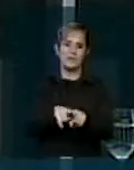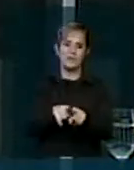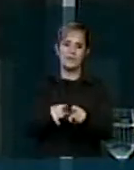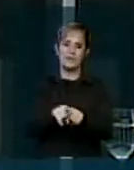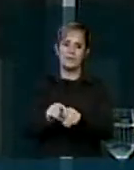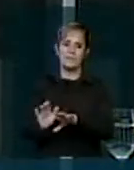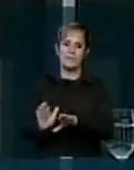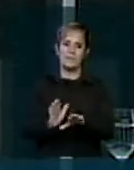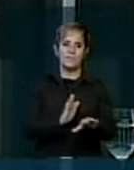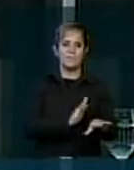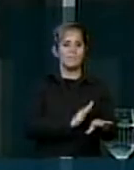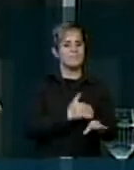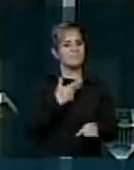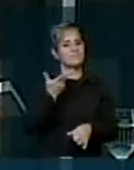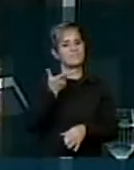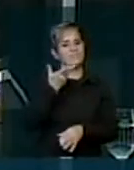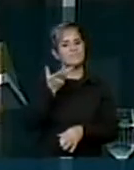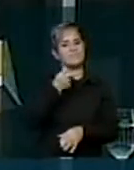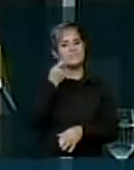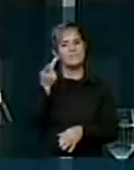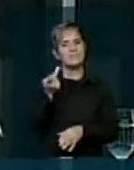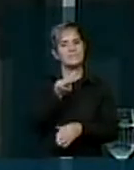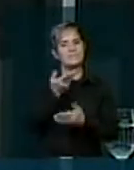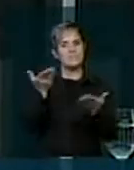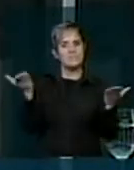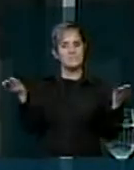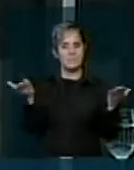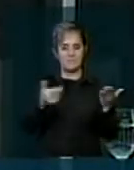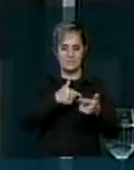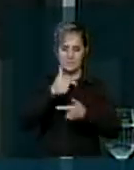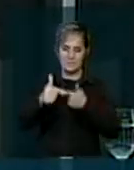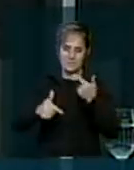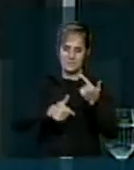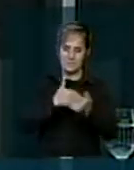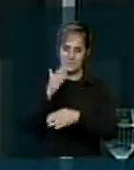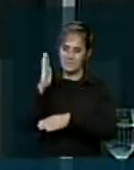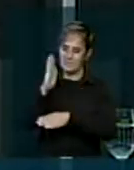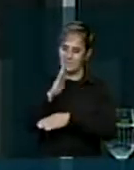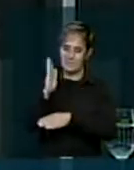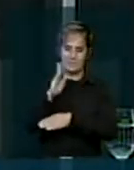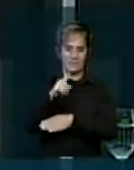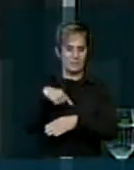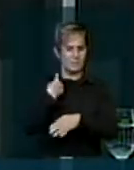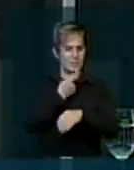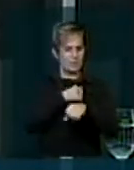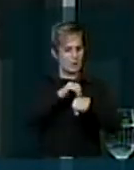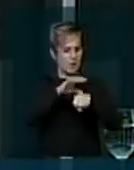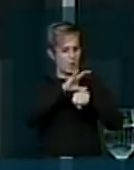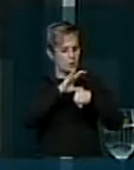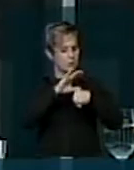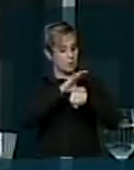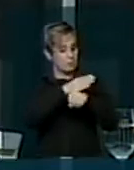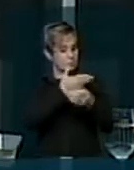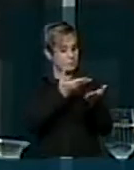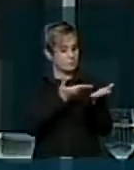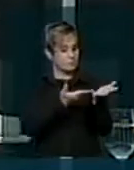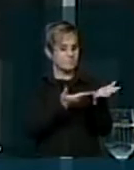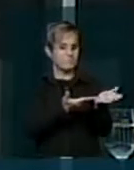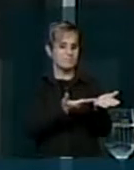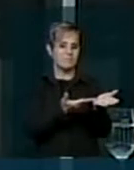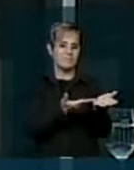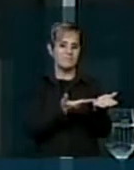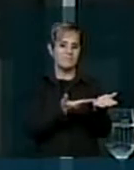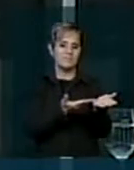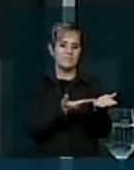presidente, abrir esses trabalhos com a nossa Constituição da República,